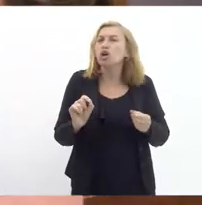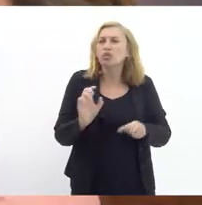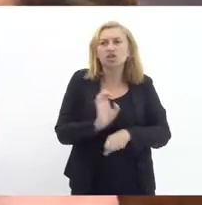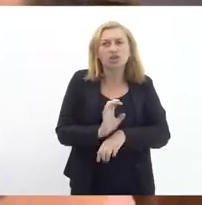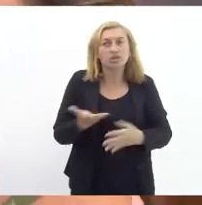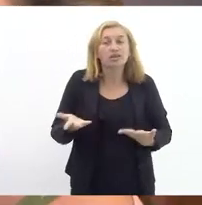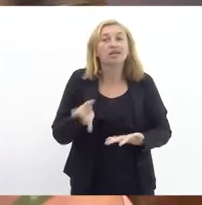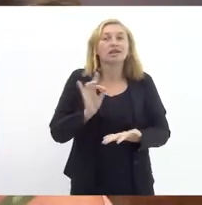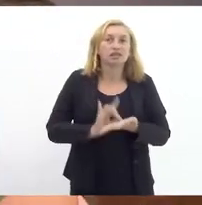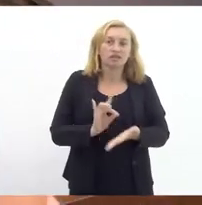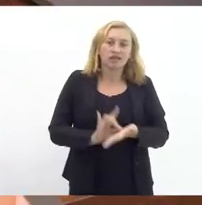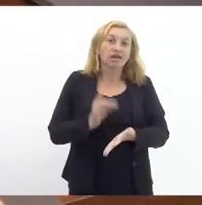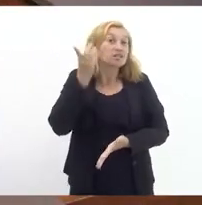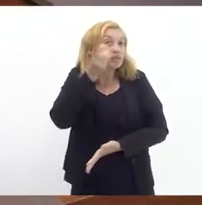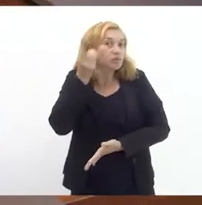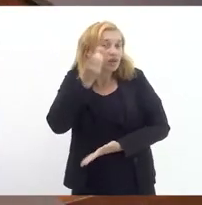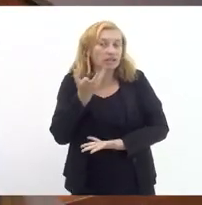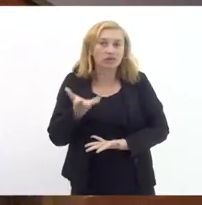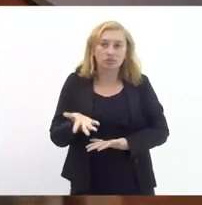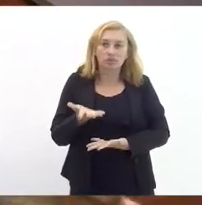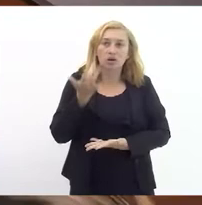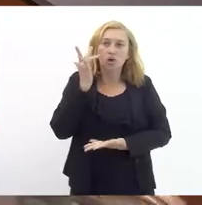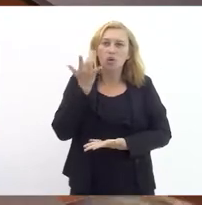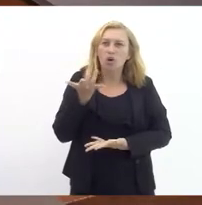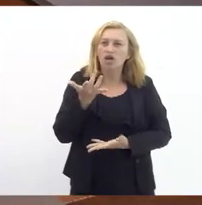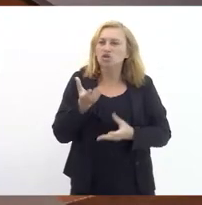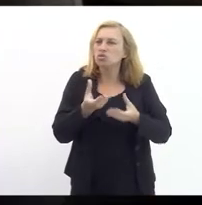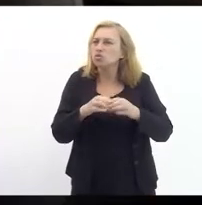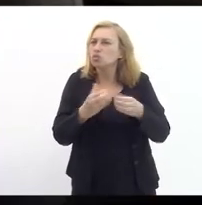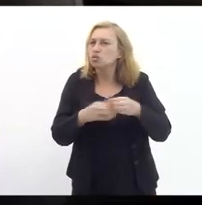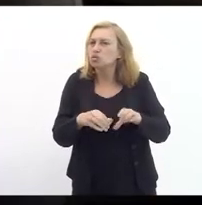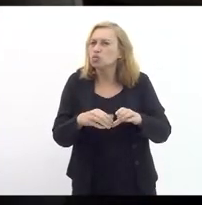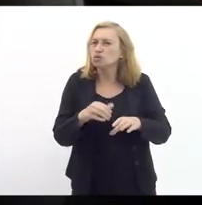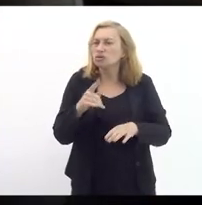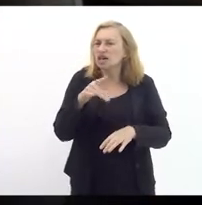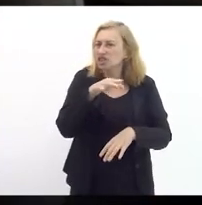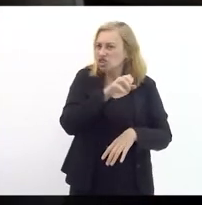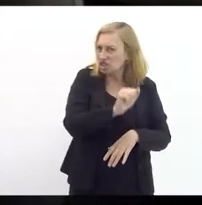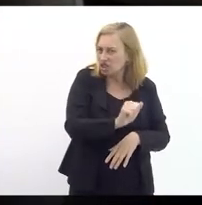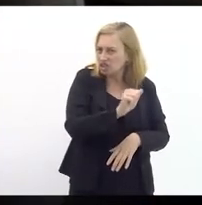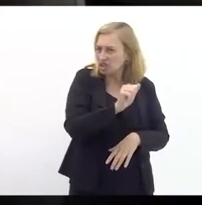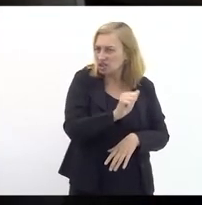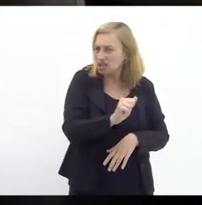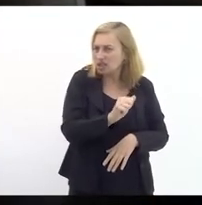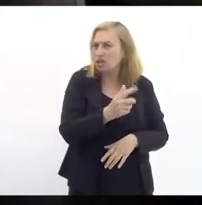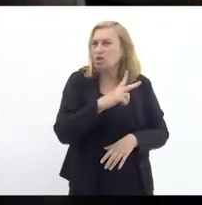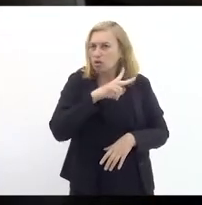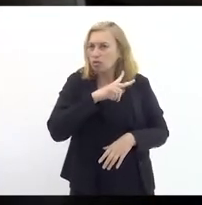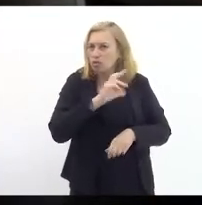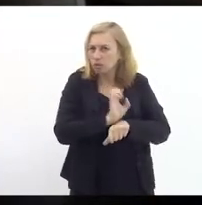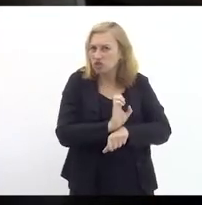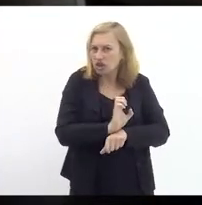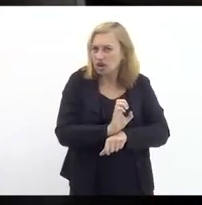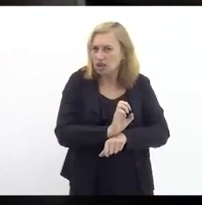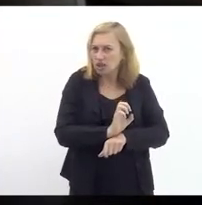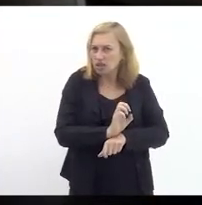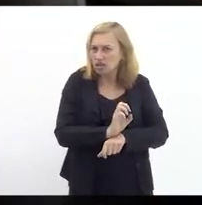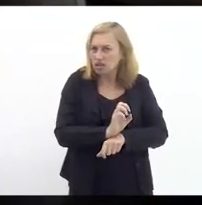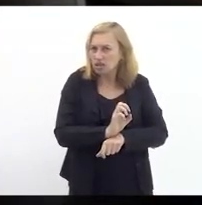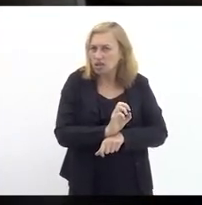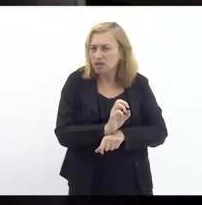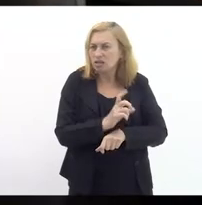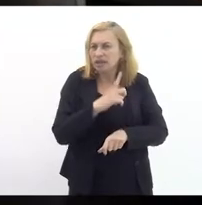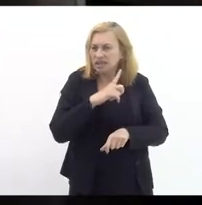verdade, deputado, assim, eu acho que um concurso público para a agência e até para o próprio Estado, tá? Para trazer mão